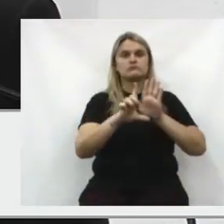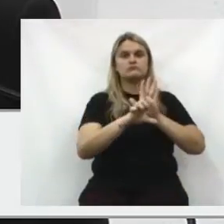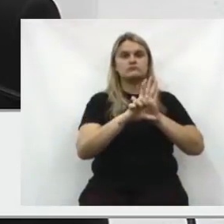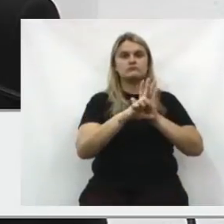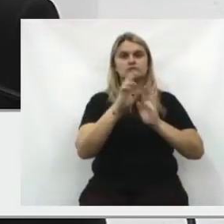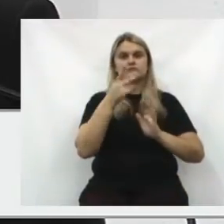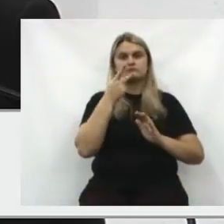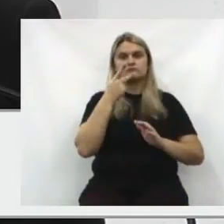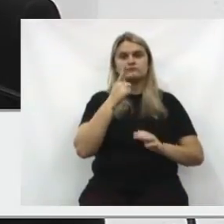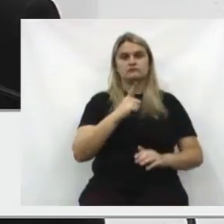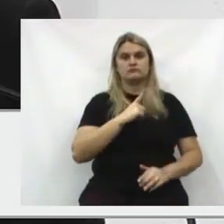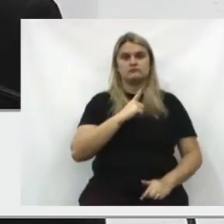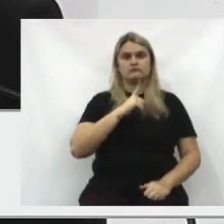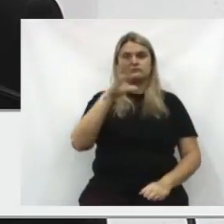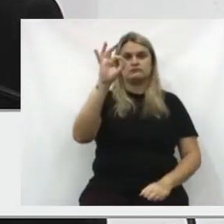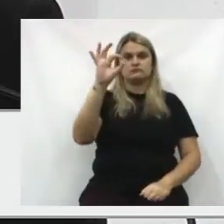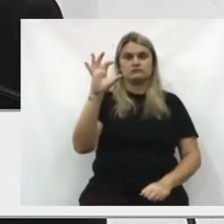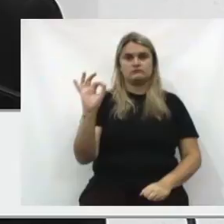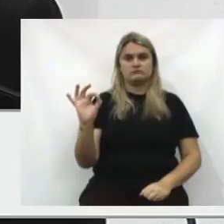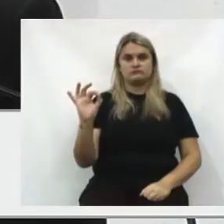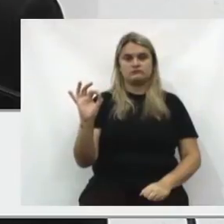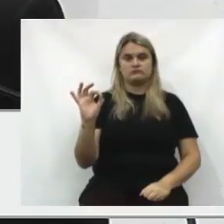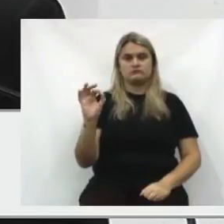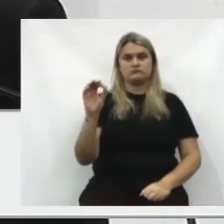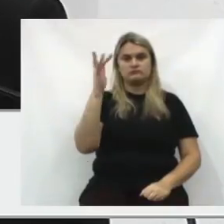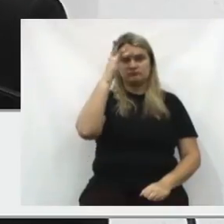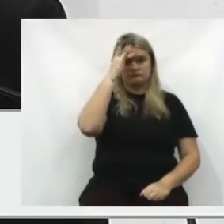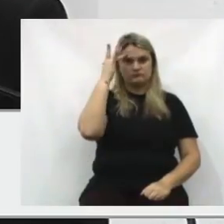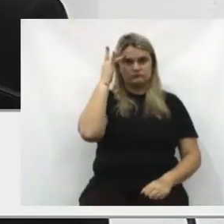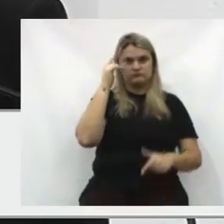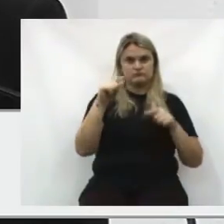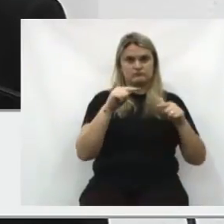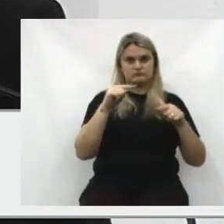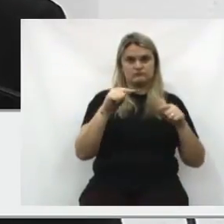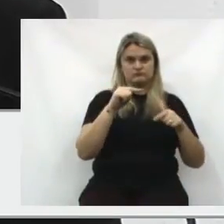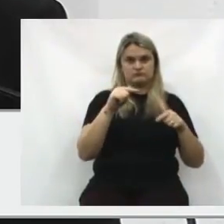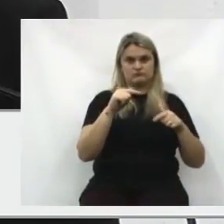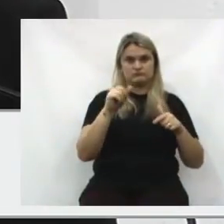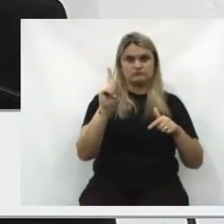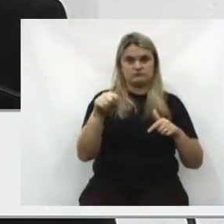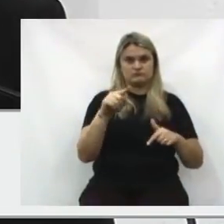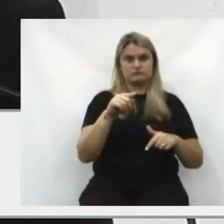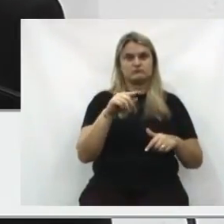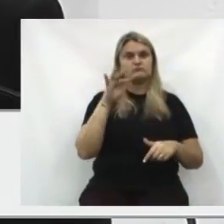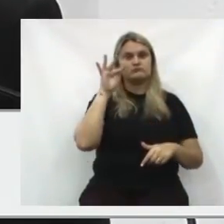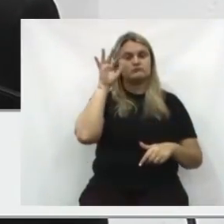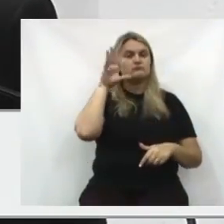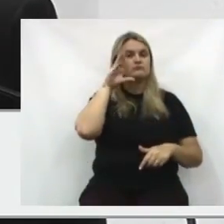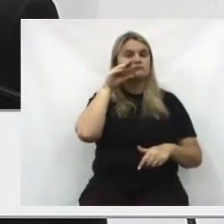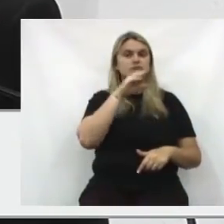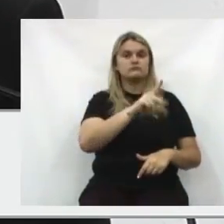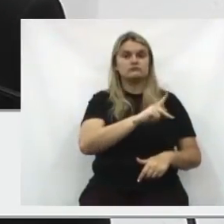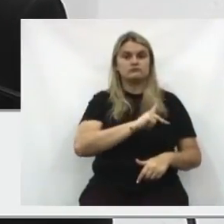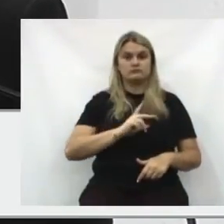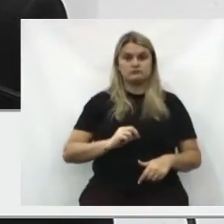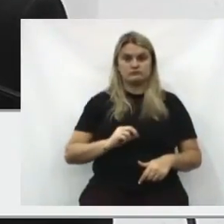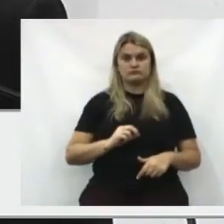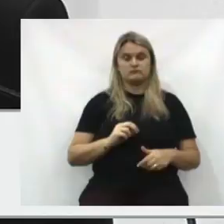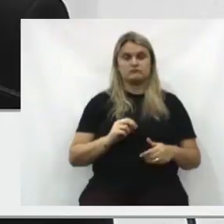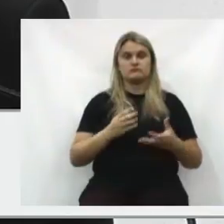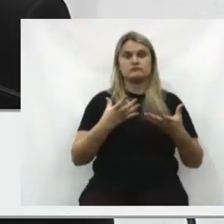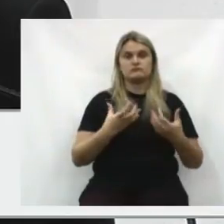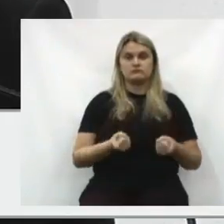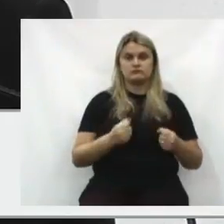sabem que tem a lei que diz que um percentual de funcionários públicos efetivos tem